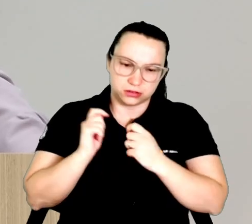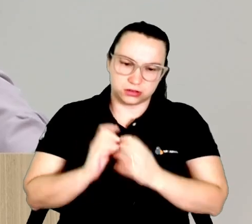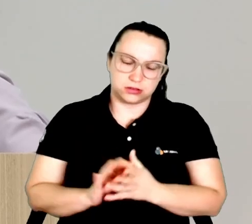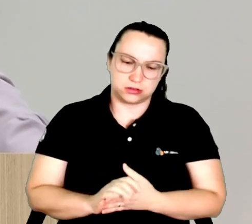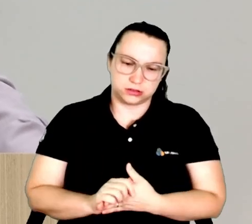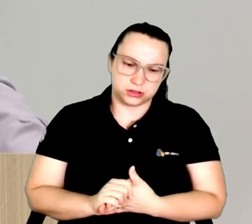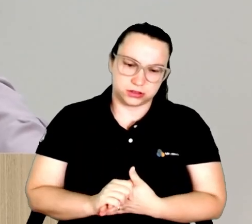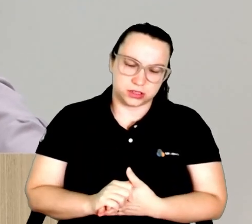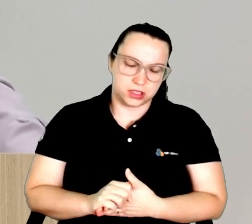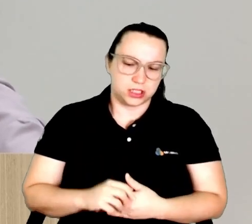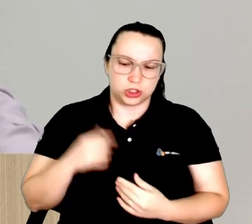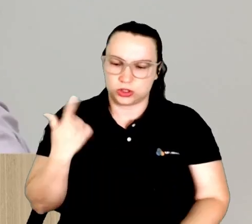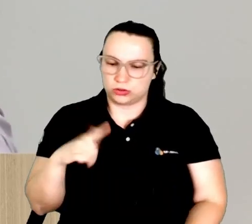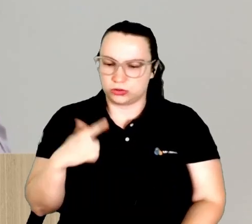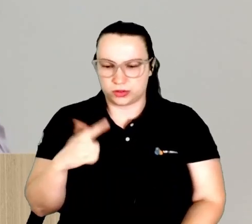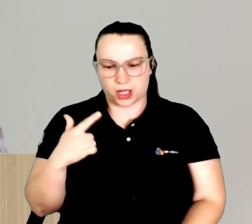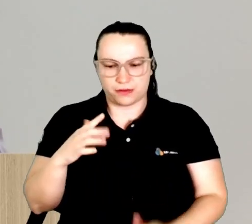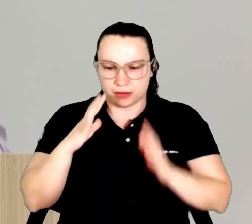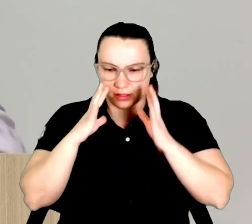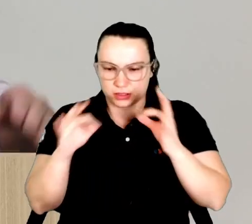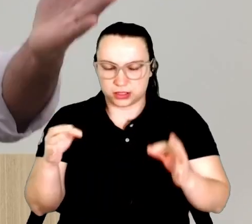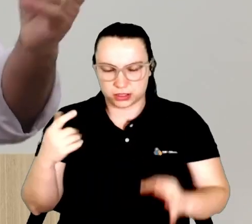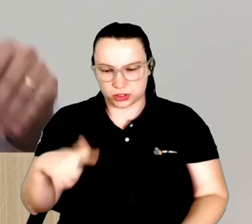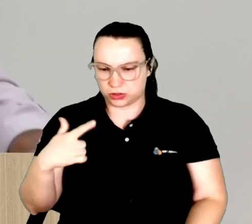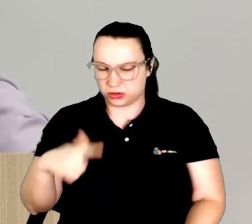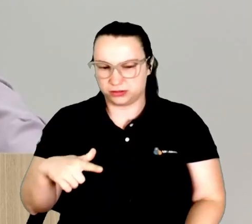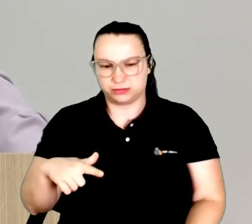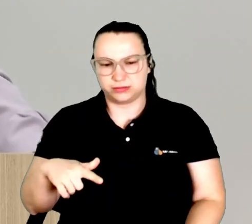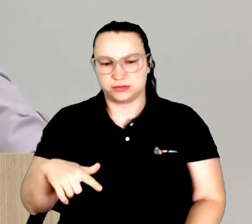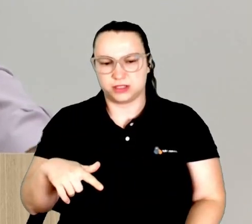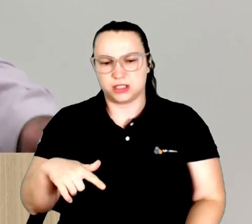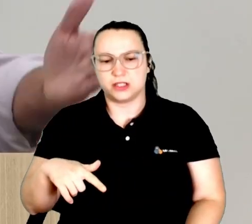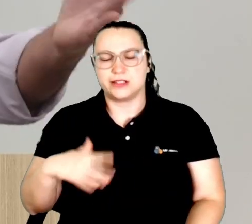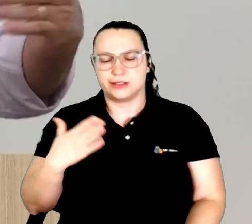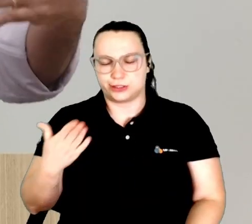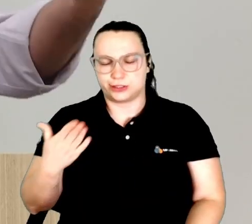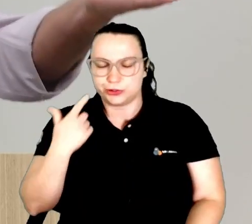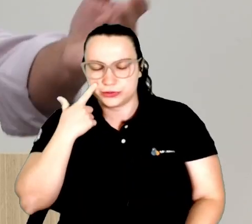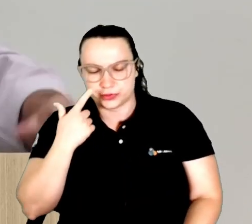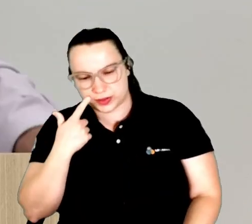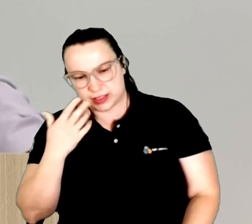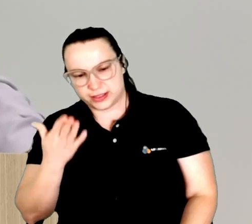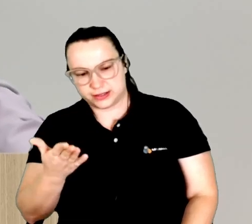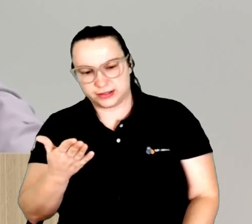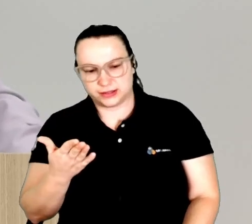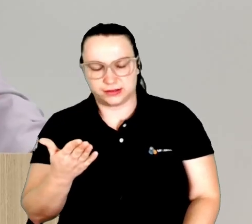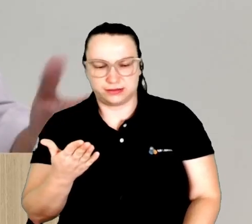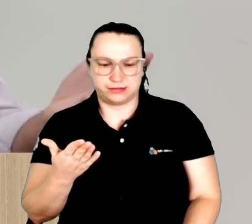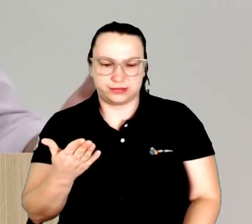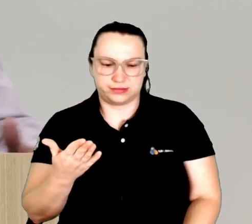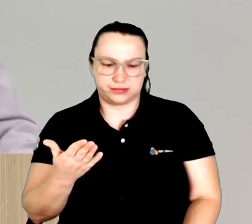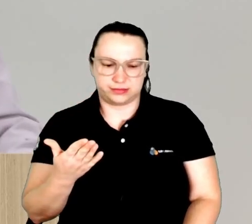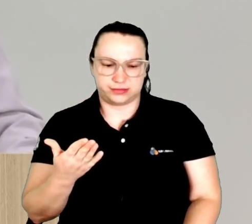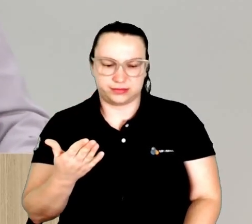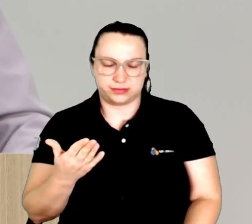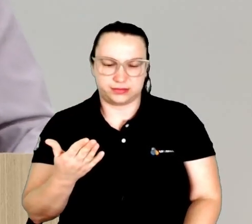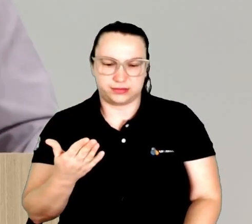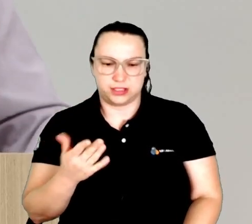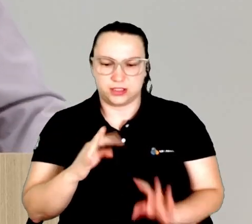teve nenhuma atenção, mas sim, a matéria eu vi aí, está aí rodando para todos